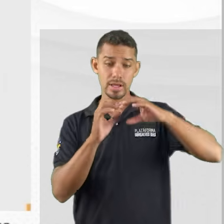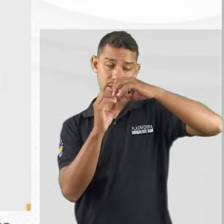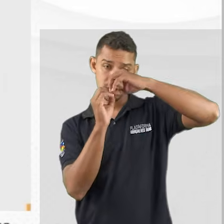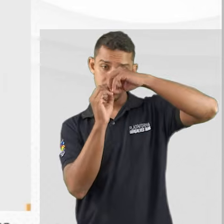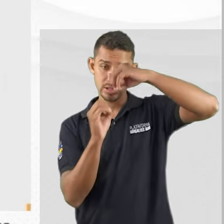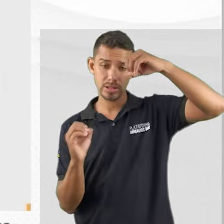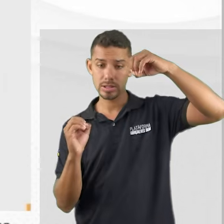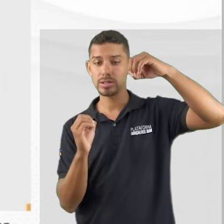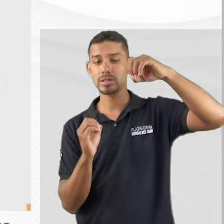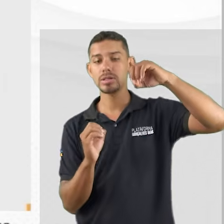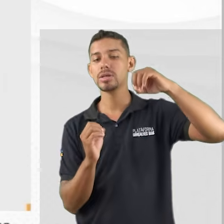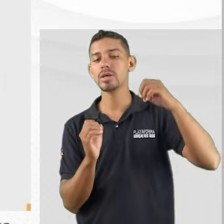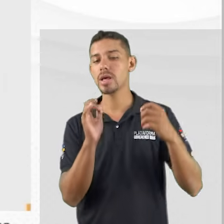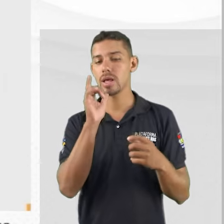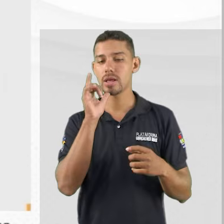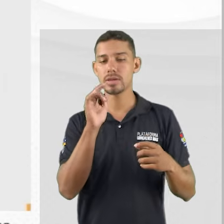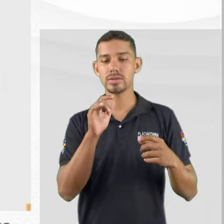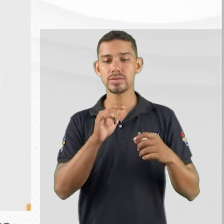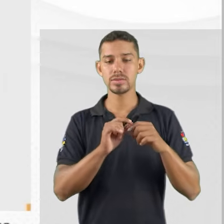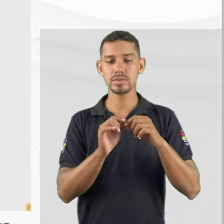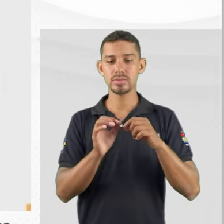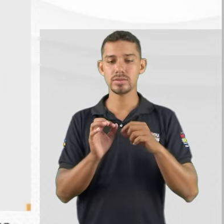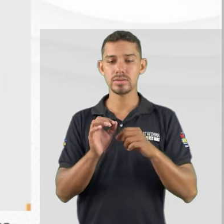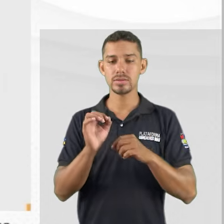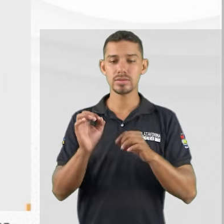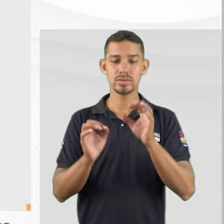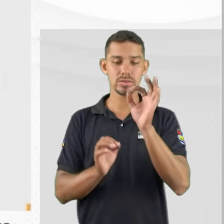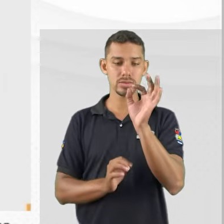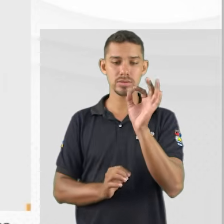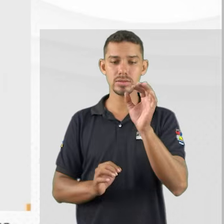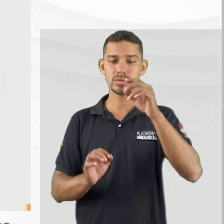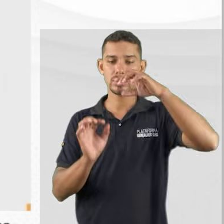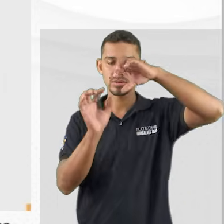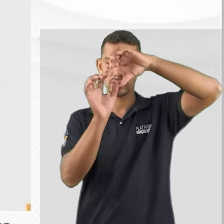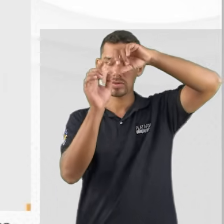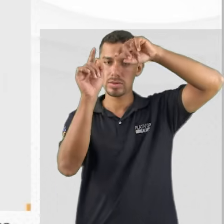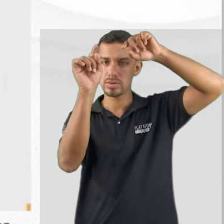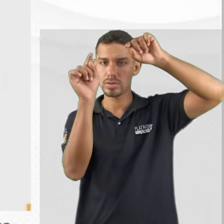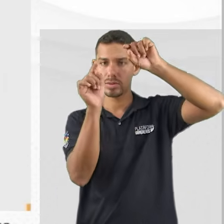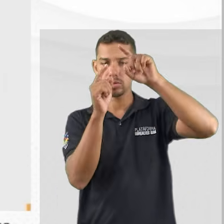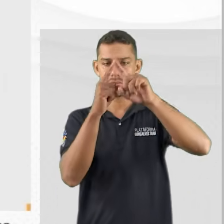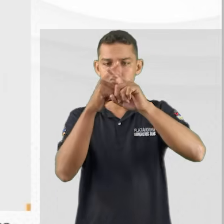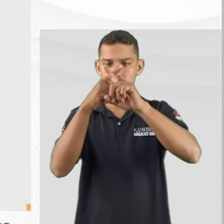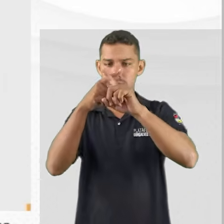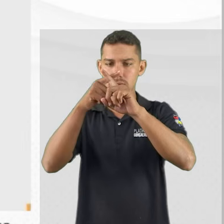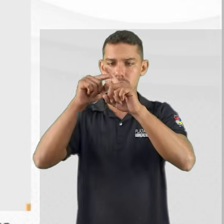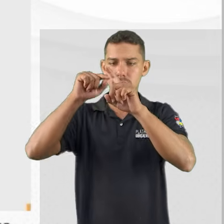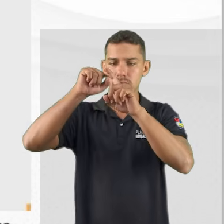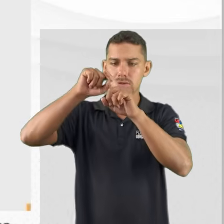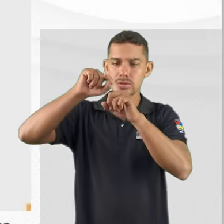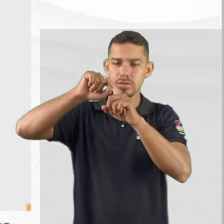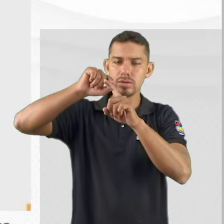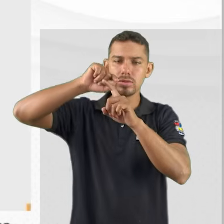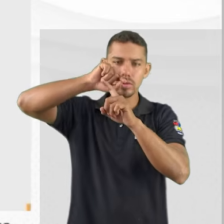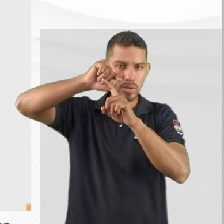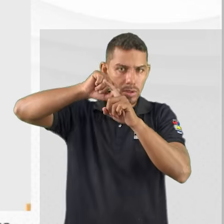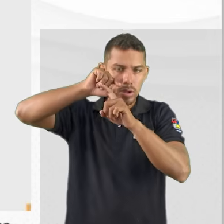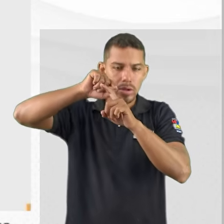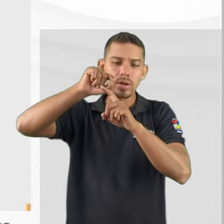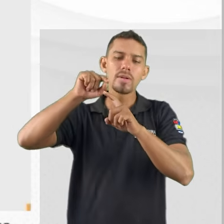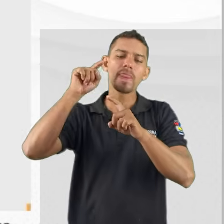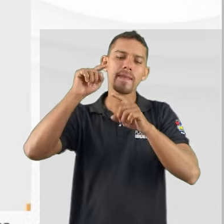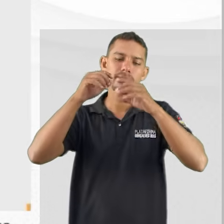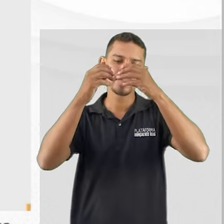celular, vai ocorrer a separação através do centrômero, tá? Vai ocorrer a separação dessa cromátide